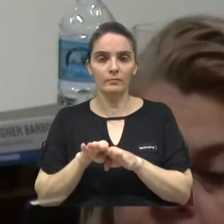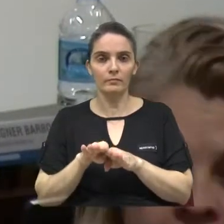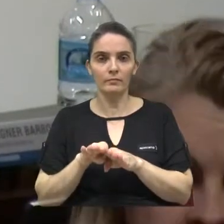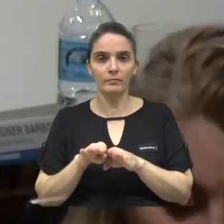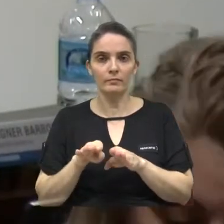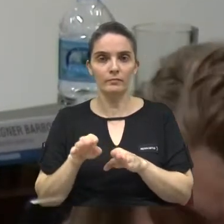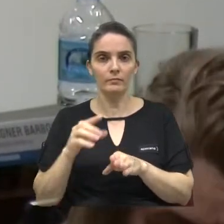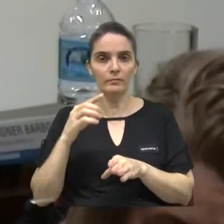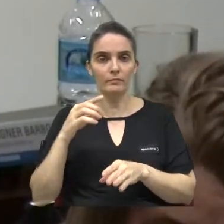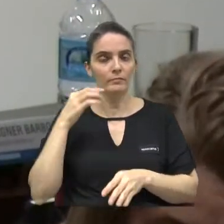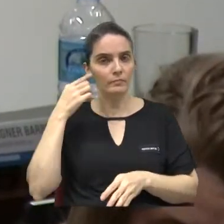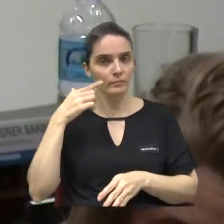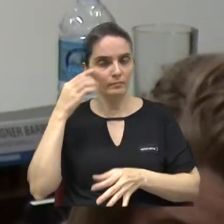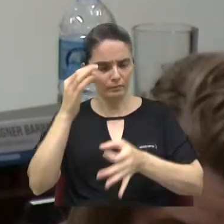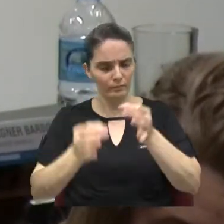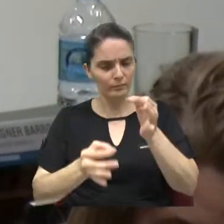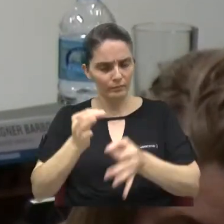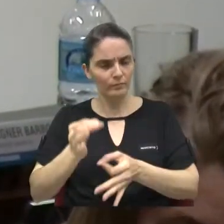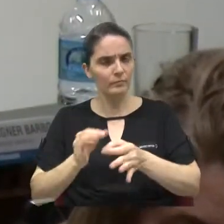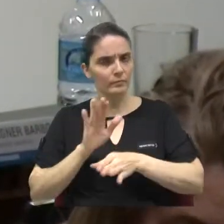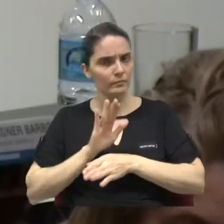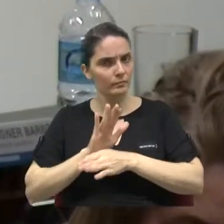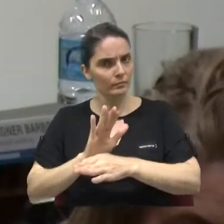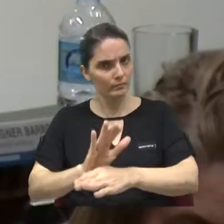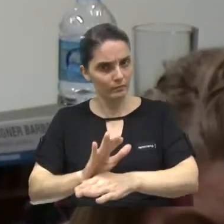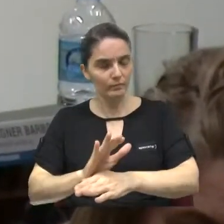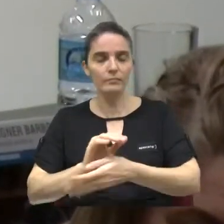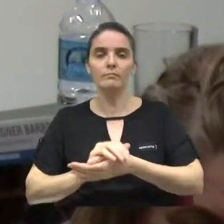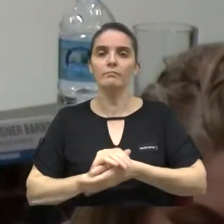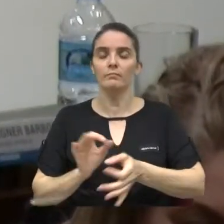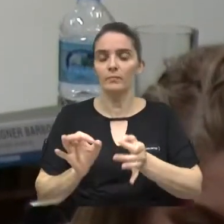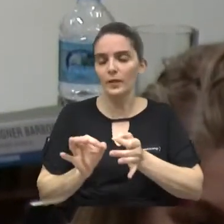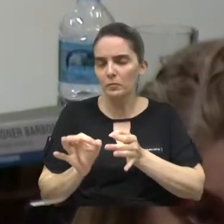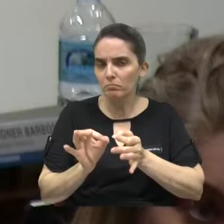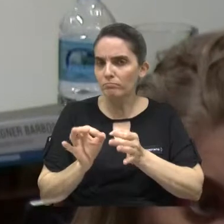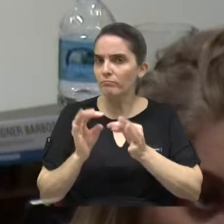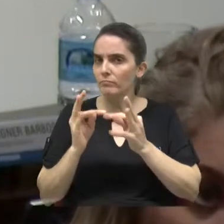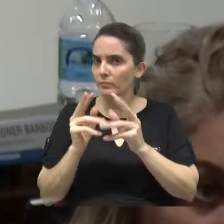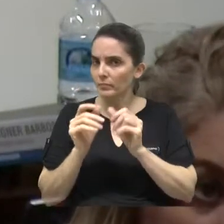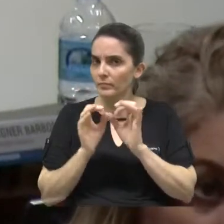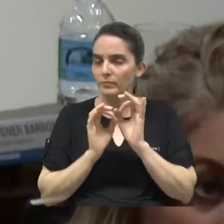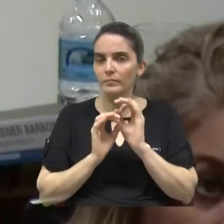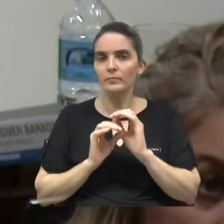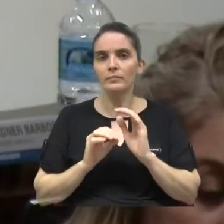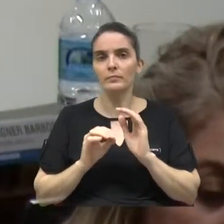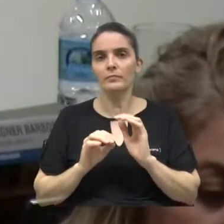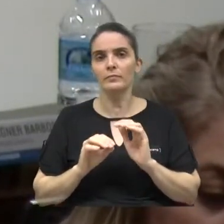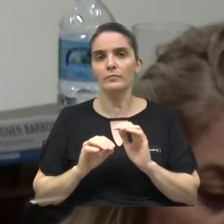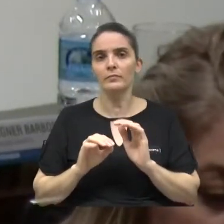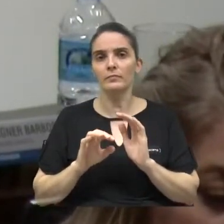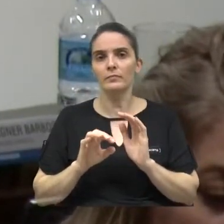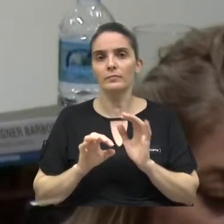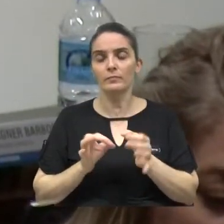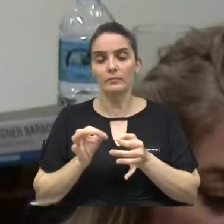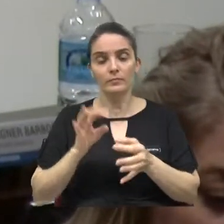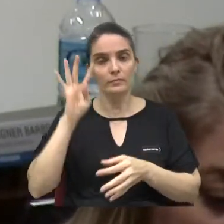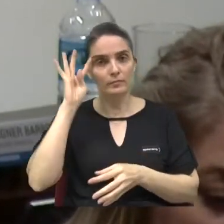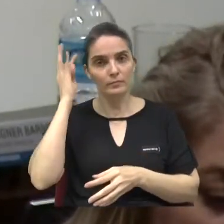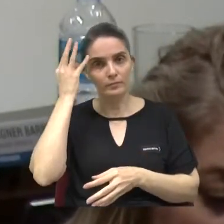também, que nos auxiliou na formulação desse projeto de resolução, doutor Valmir